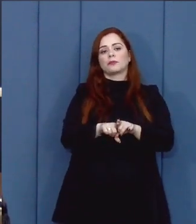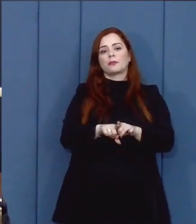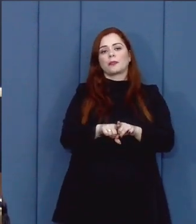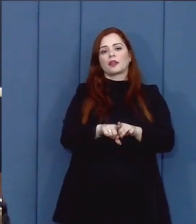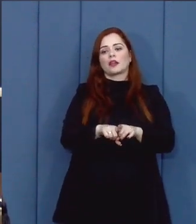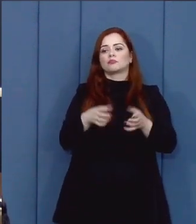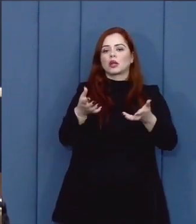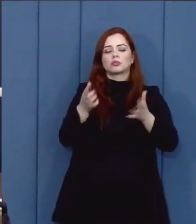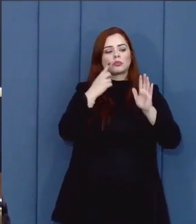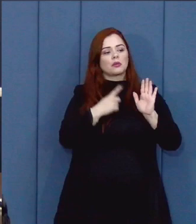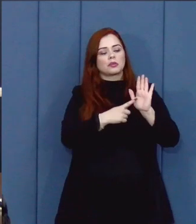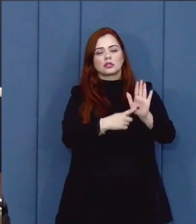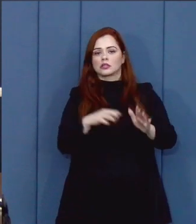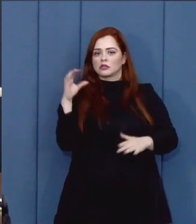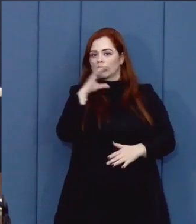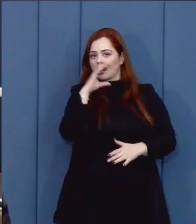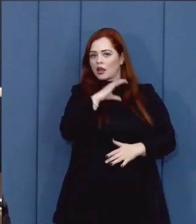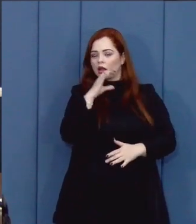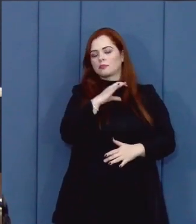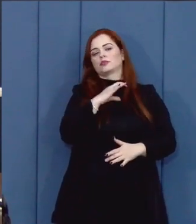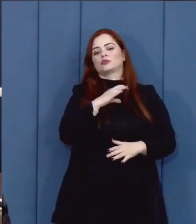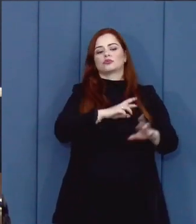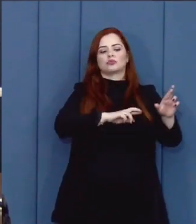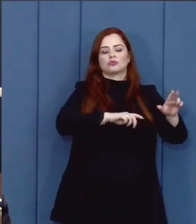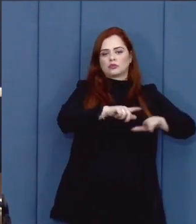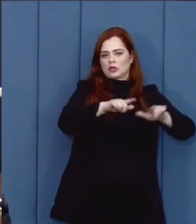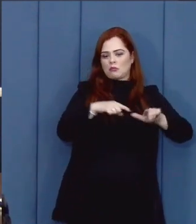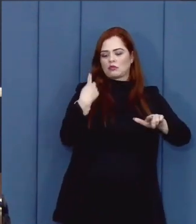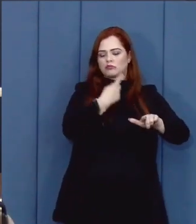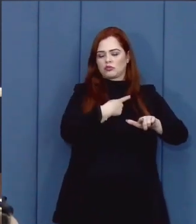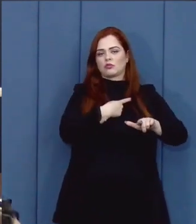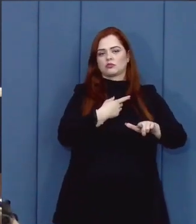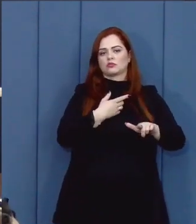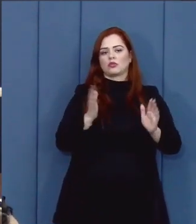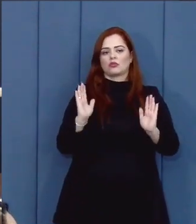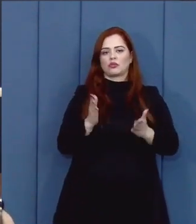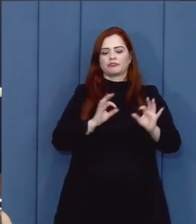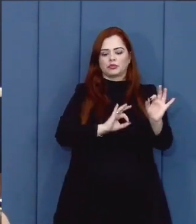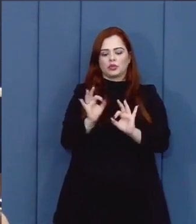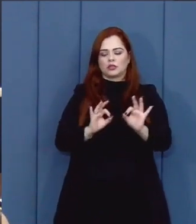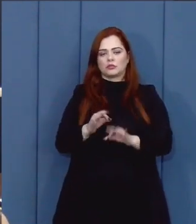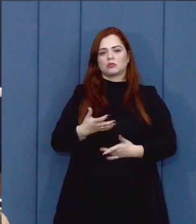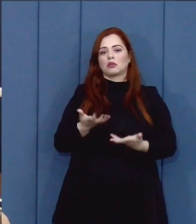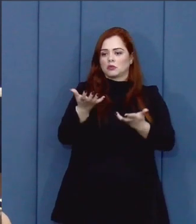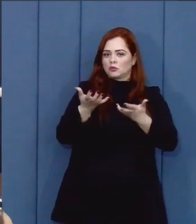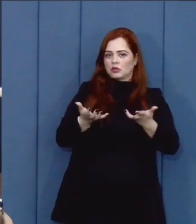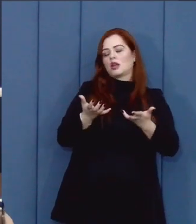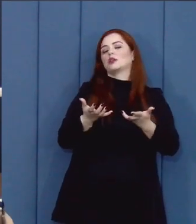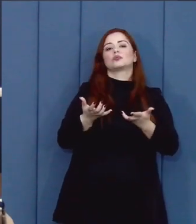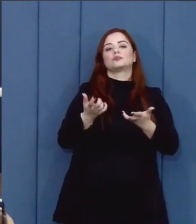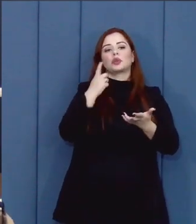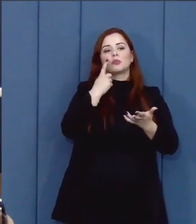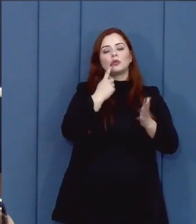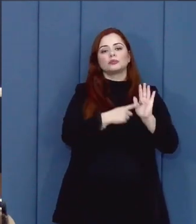uma breve apresentação a respeito das nossas atividades. Eu gostaria de passar